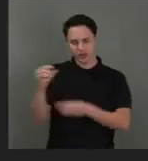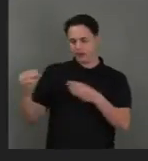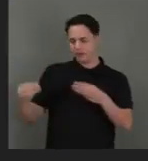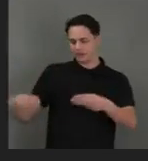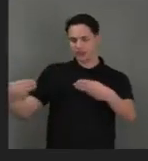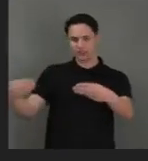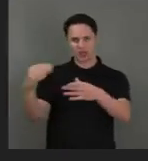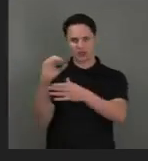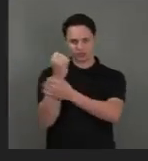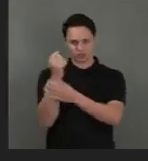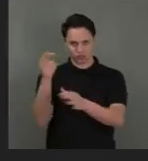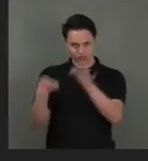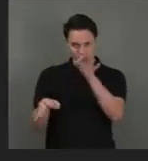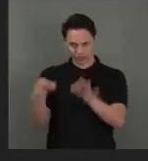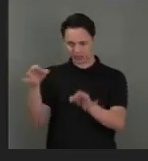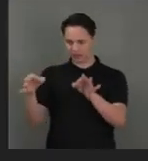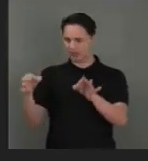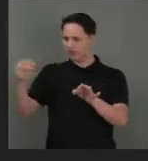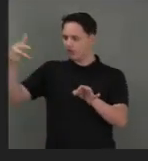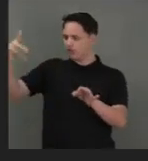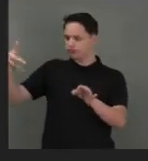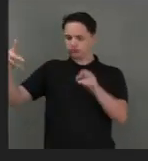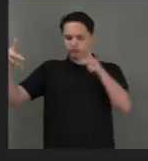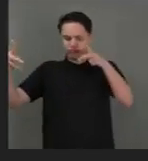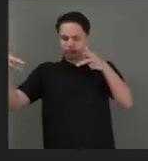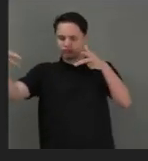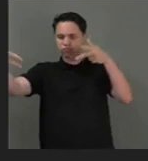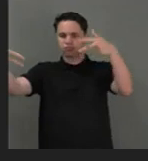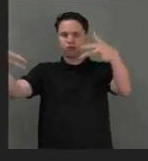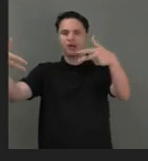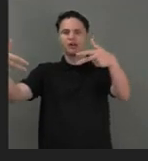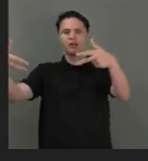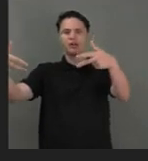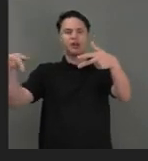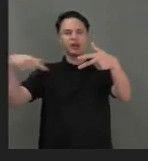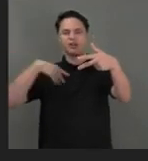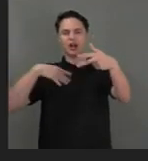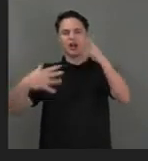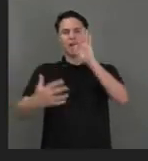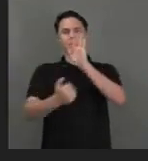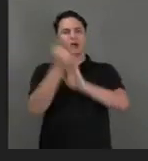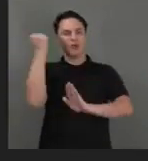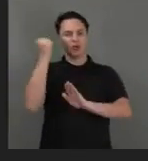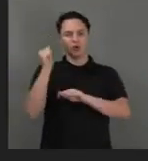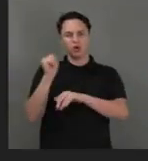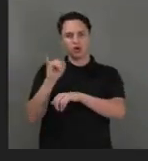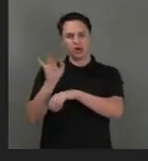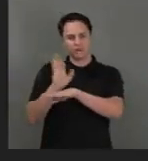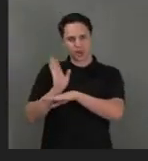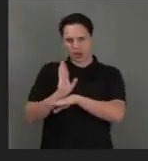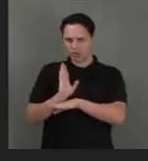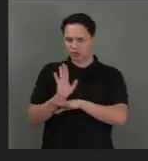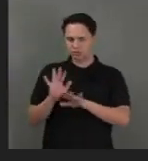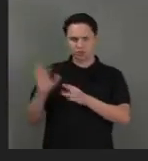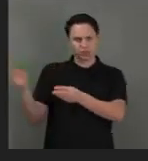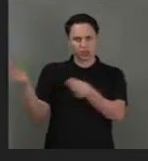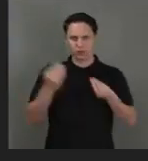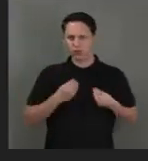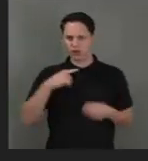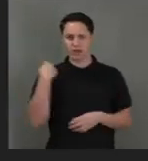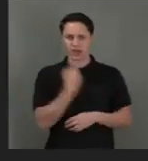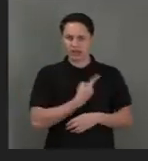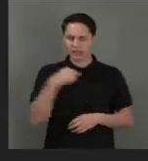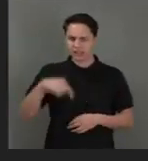o ministro Dino desrespeitando o parlamento e, por consequência, o povo brasileiro não entregando as imagens,